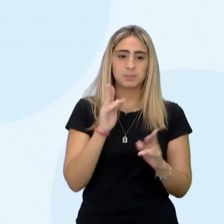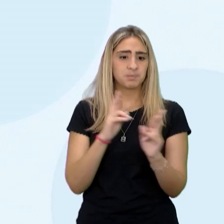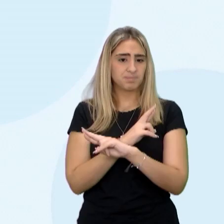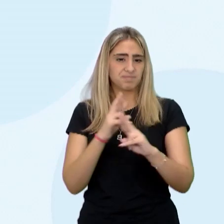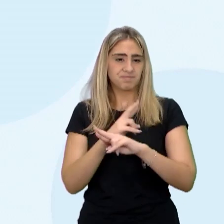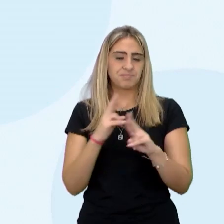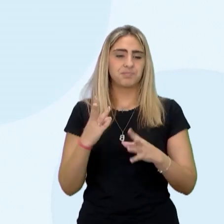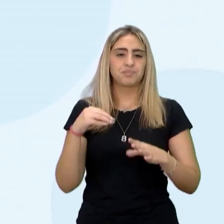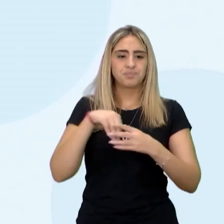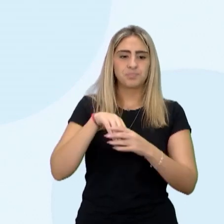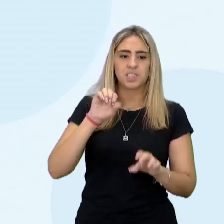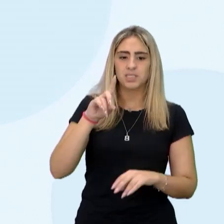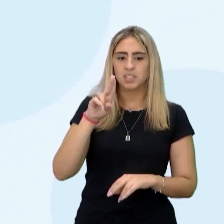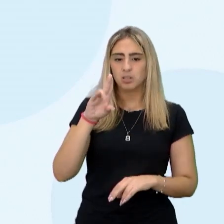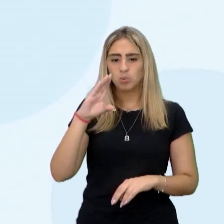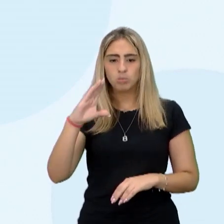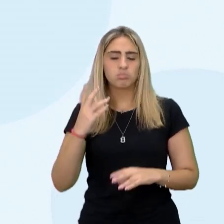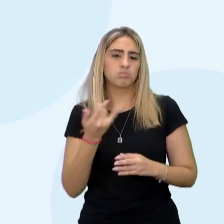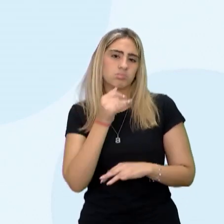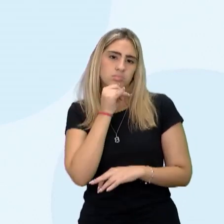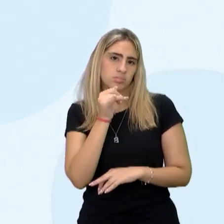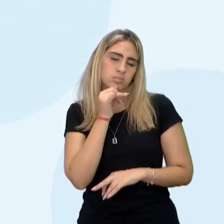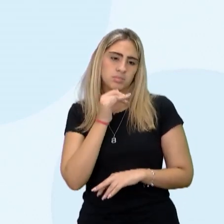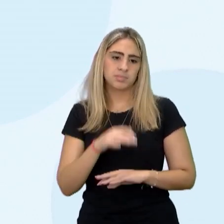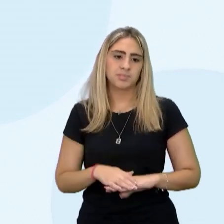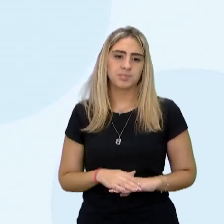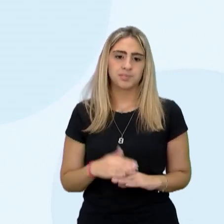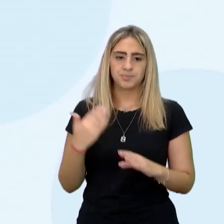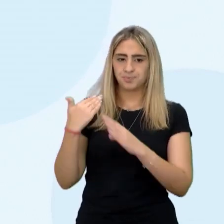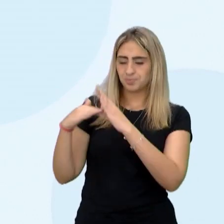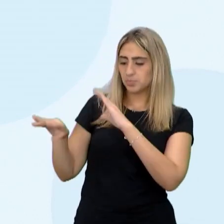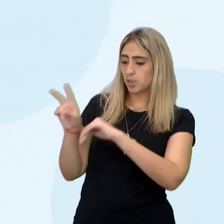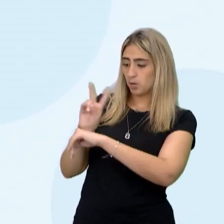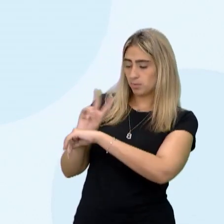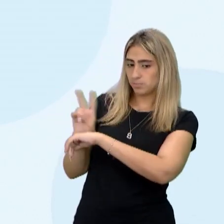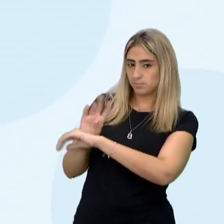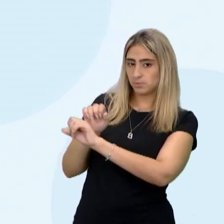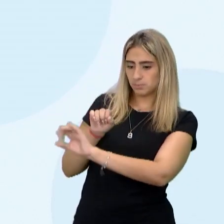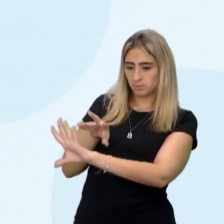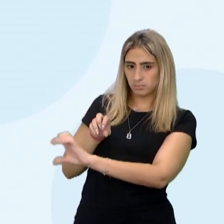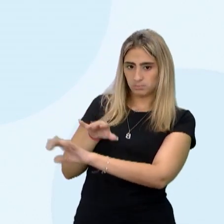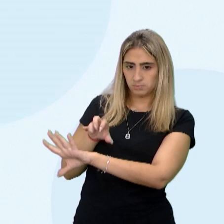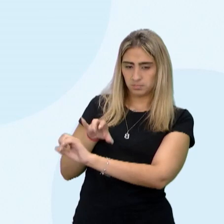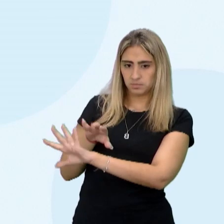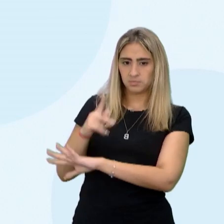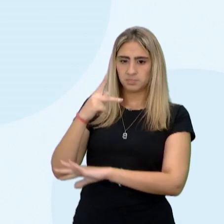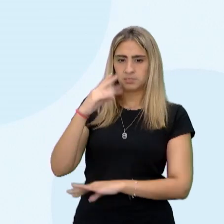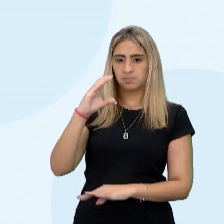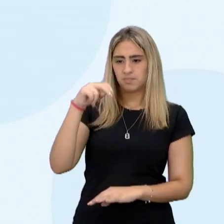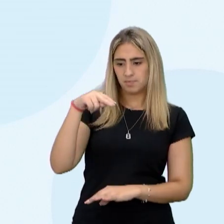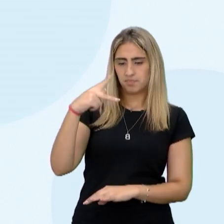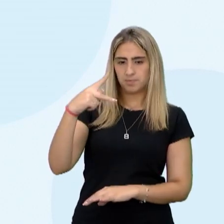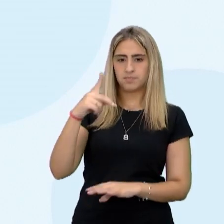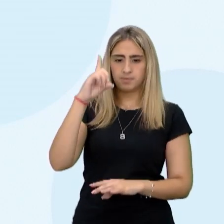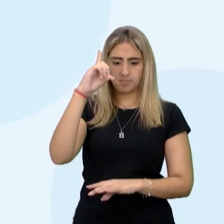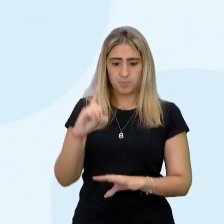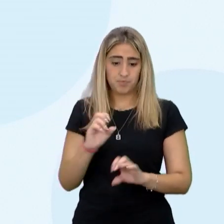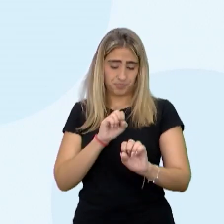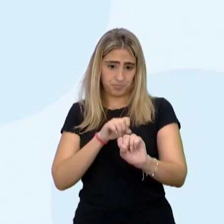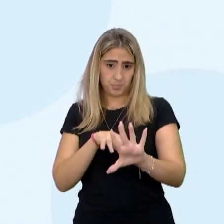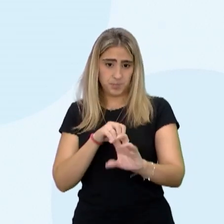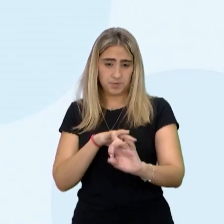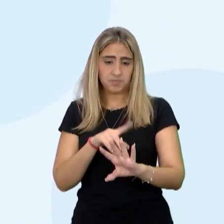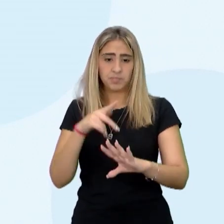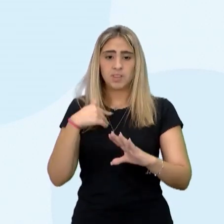resolução SEDUC ou alguma coisa assim. Então, ele vai passar para o supervisor de ensino e para o PCNP da diretoria de ensino, que por sua vez